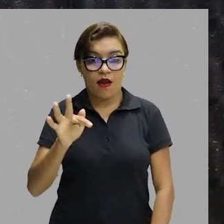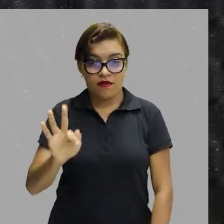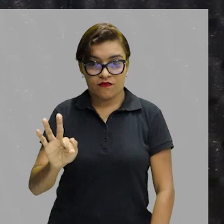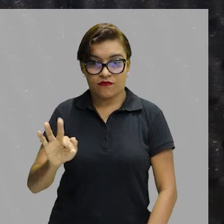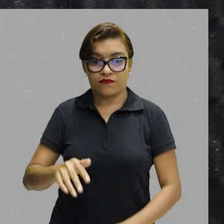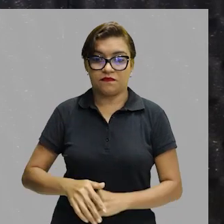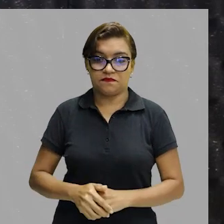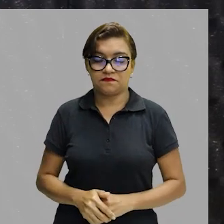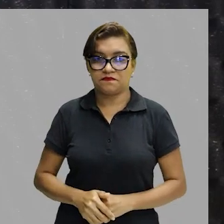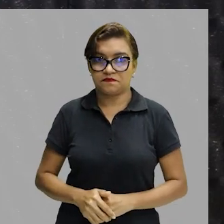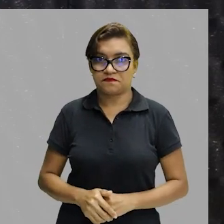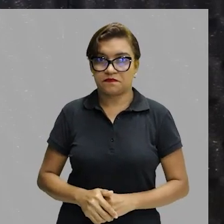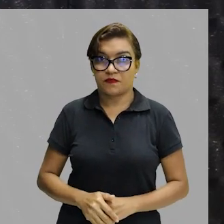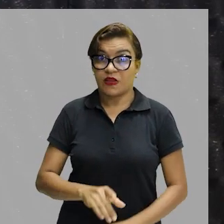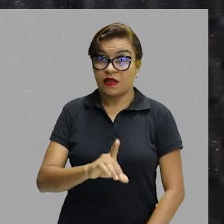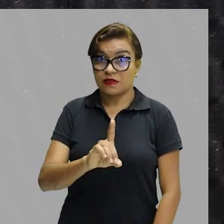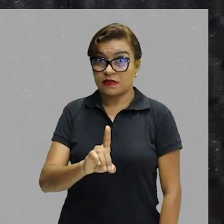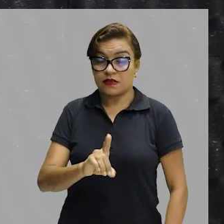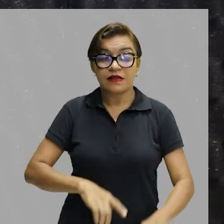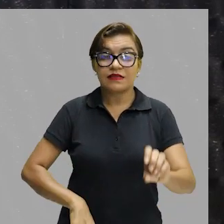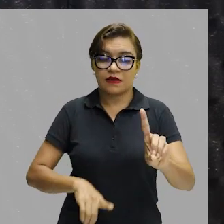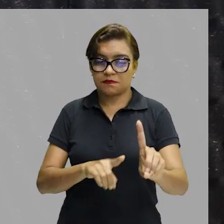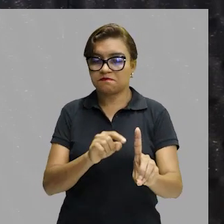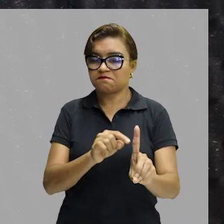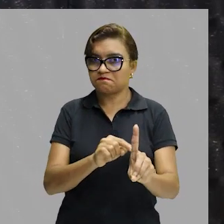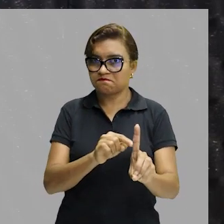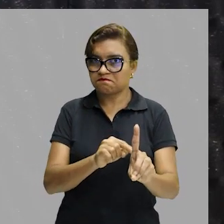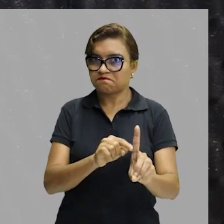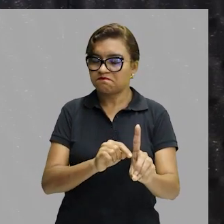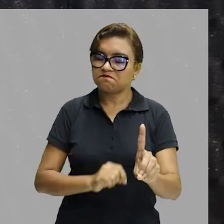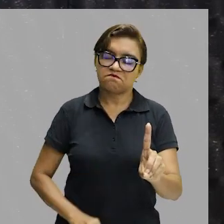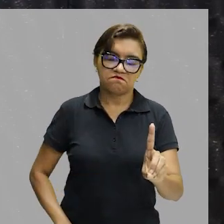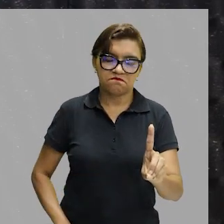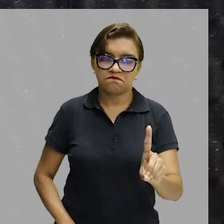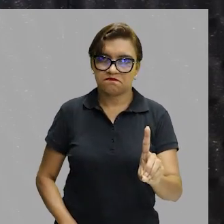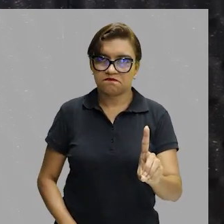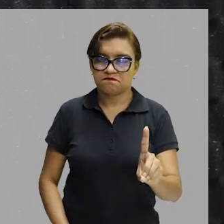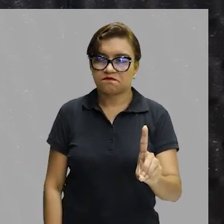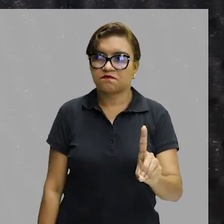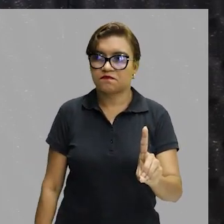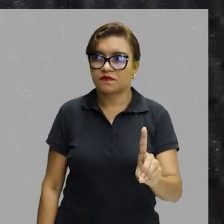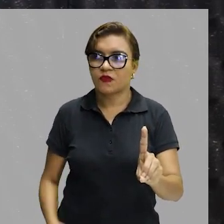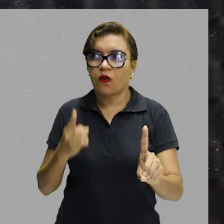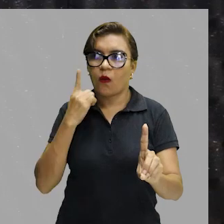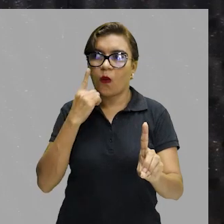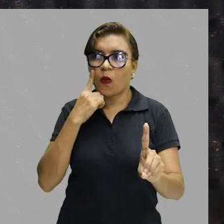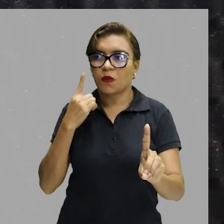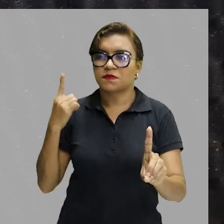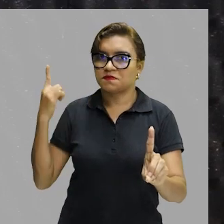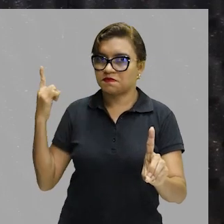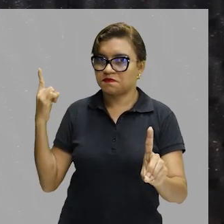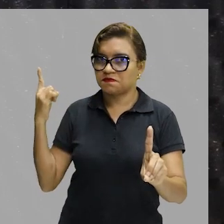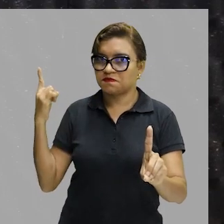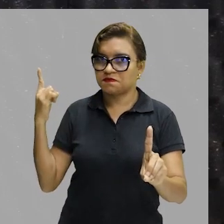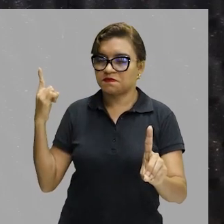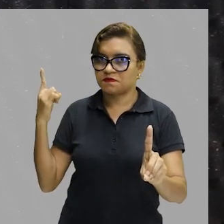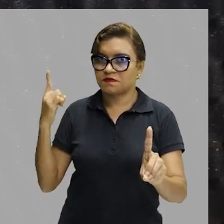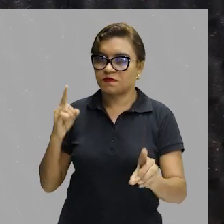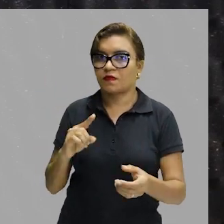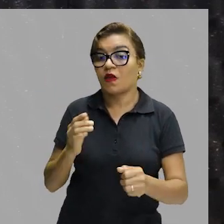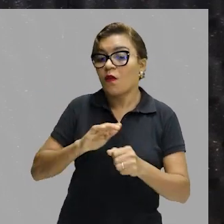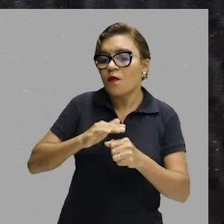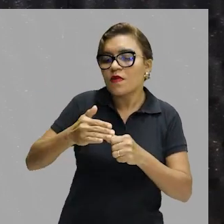aqui, subnível D. Subnível D. O subnível D está